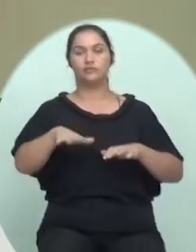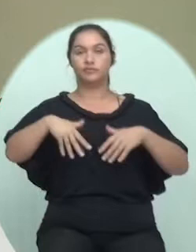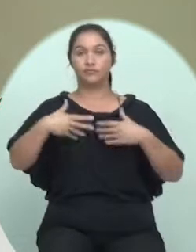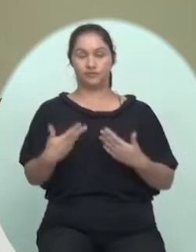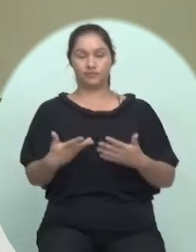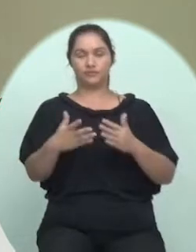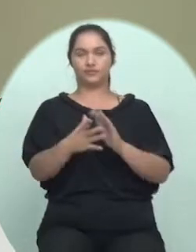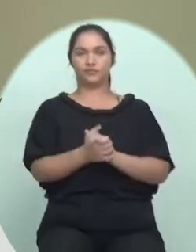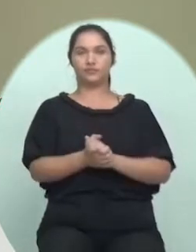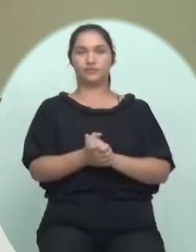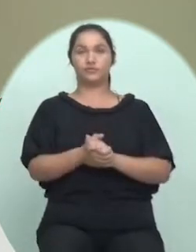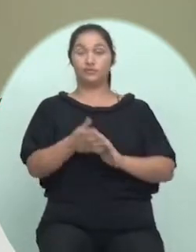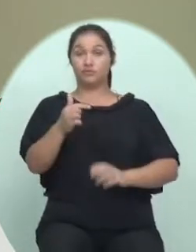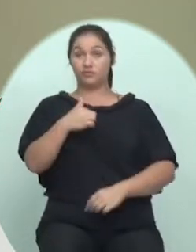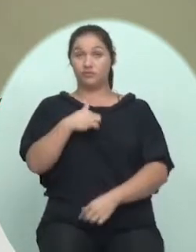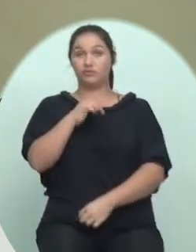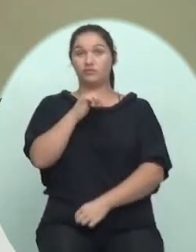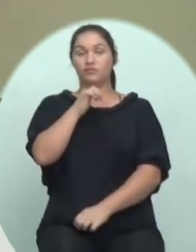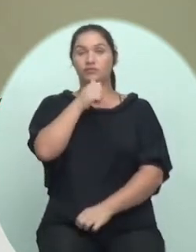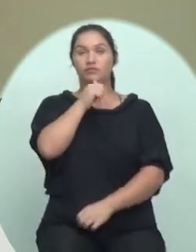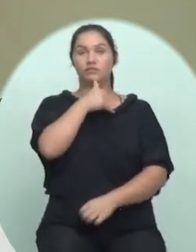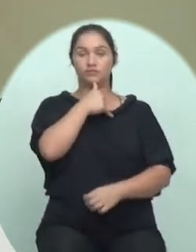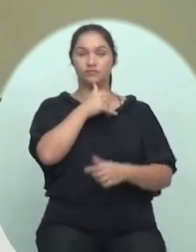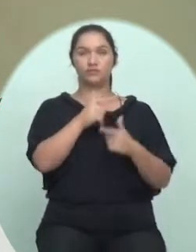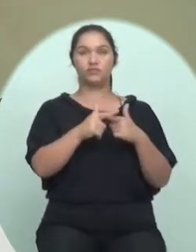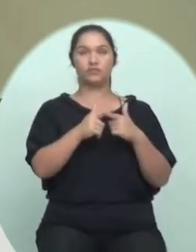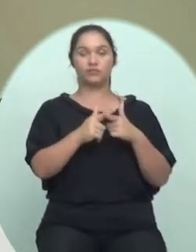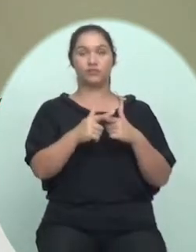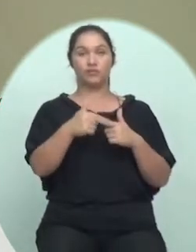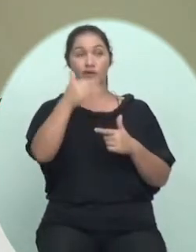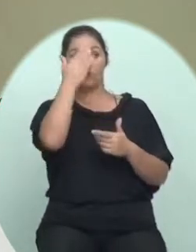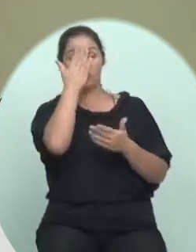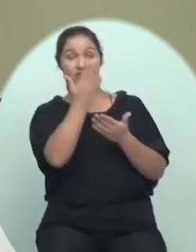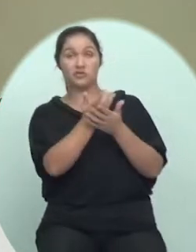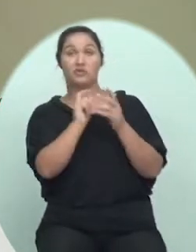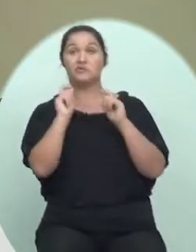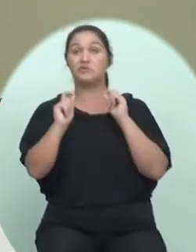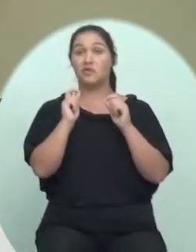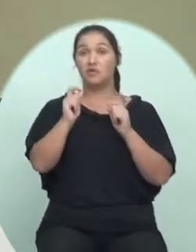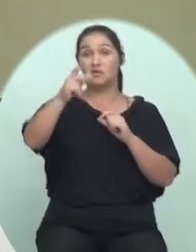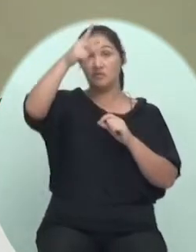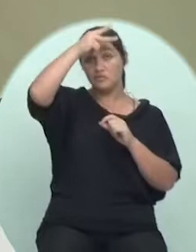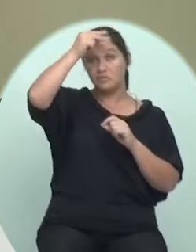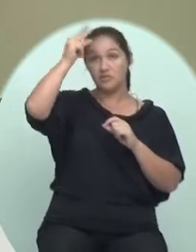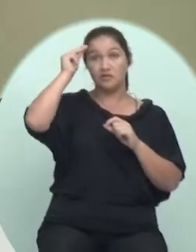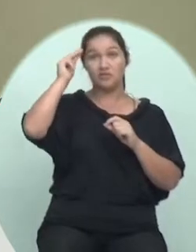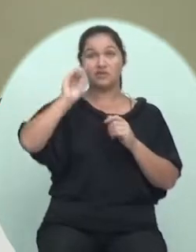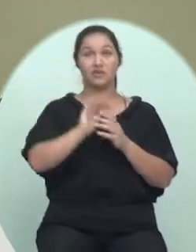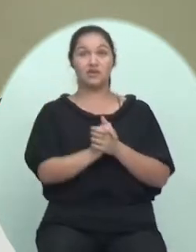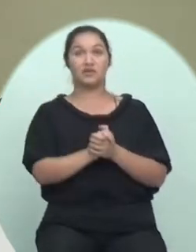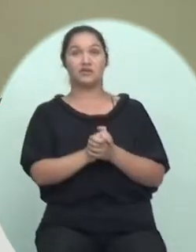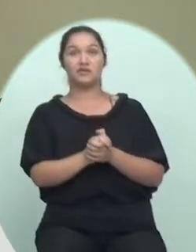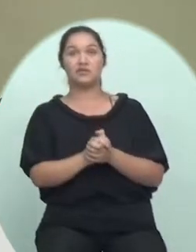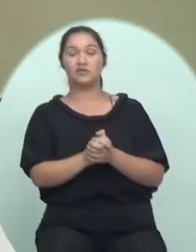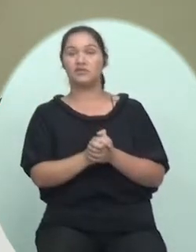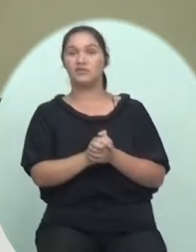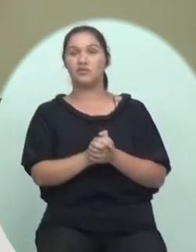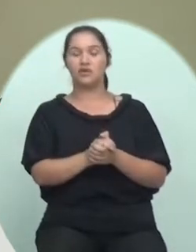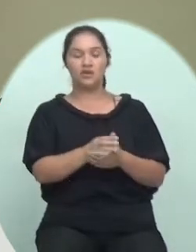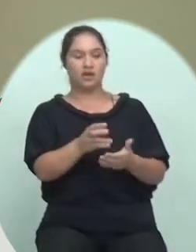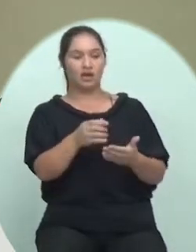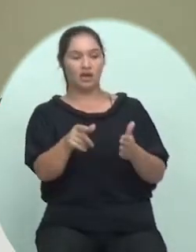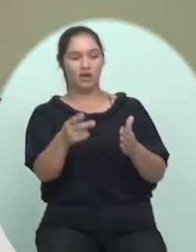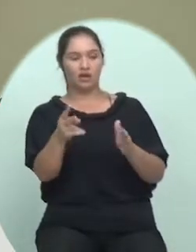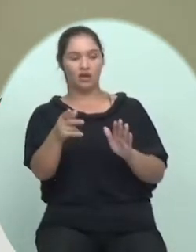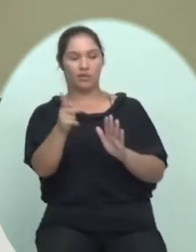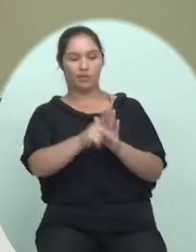fiquei um pouco aborrecido, porque eu acreditei, assim, quando isso aqui ia chegar lá, que o prefeito ia sancionar e não ia ter nem que vir